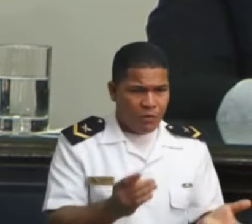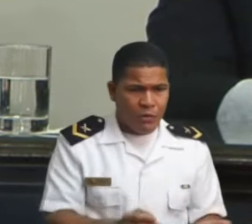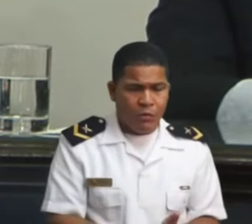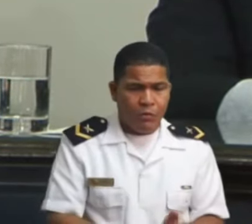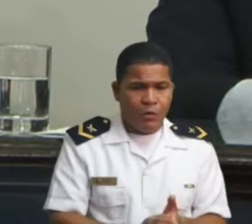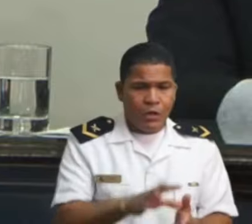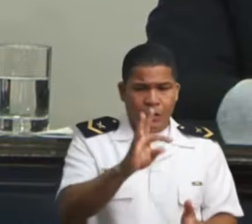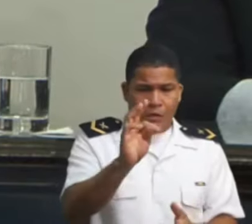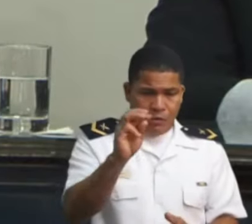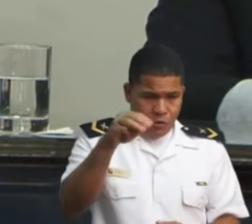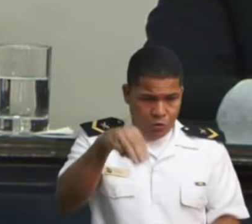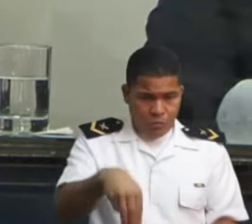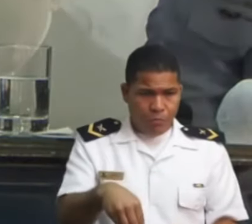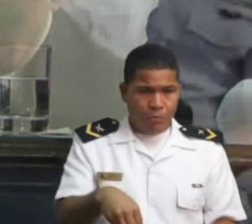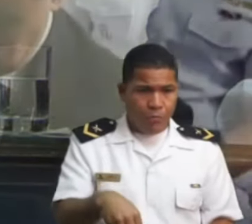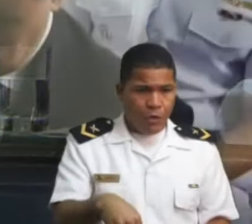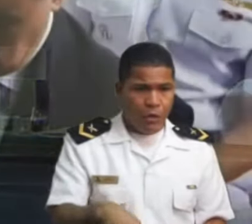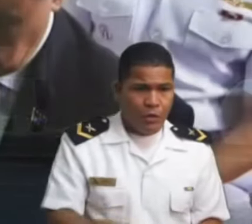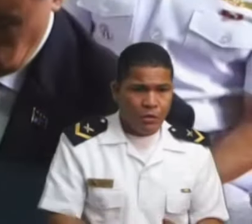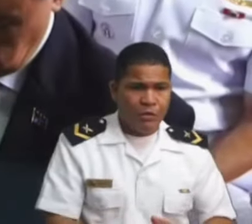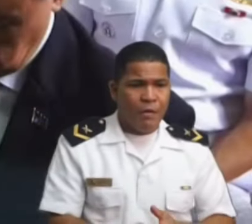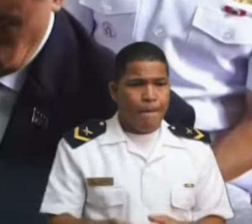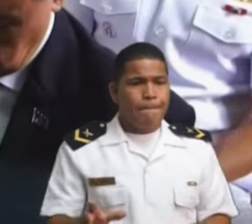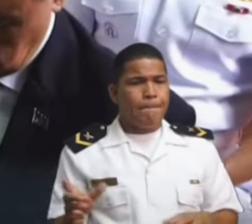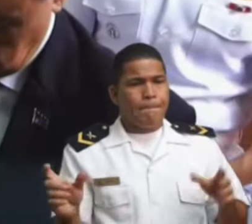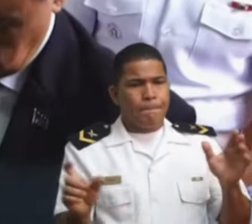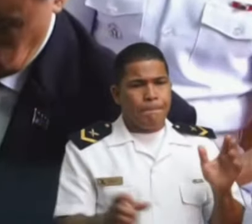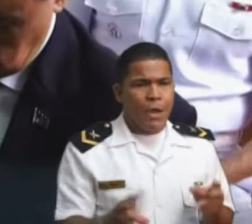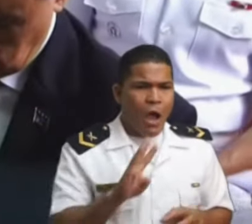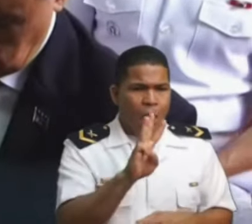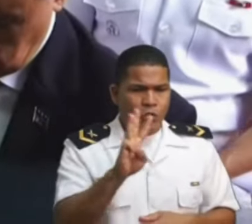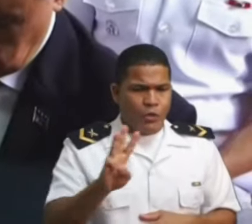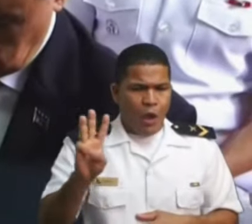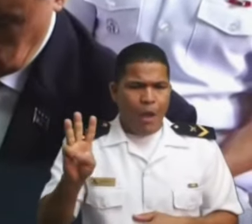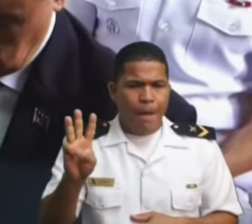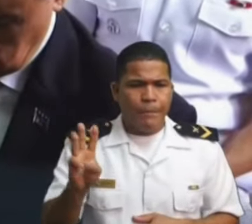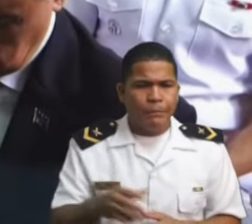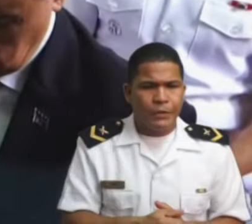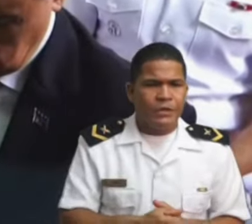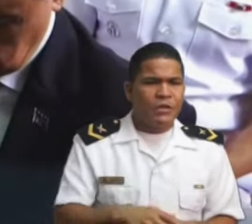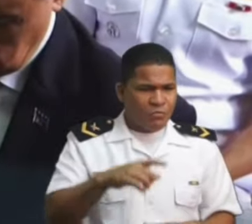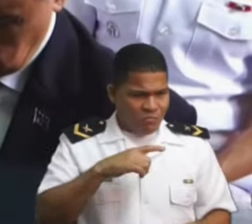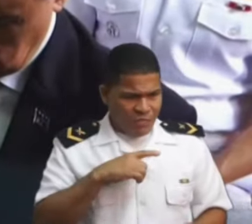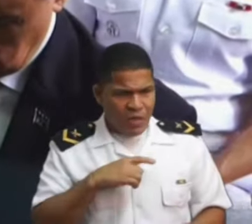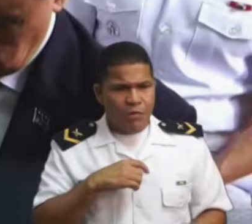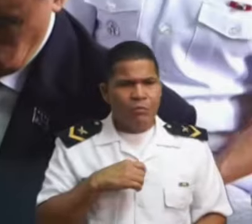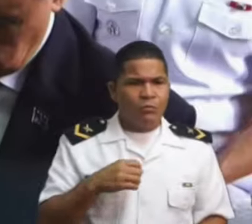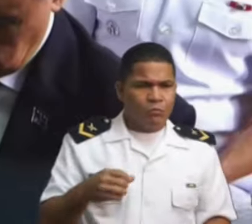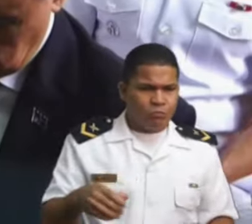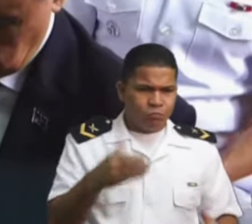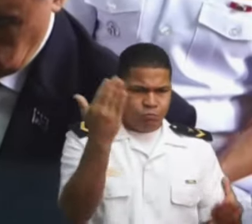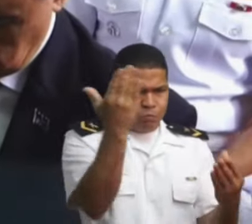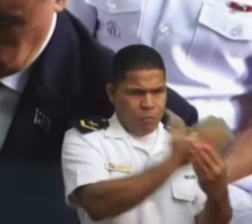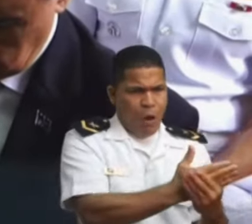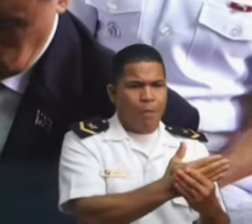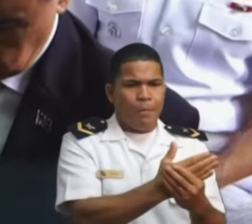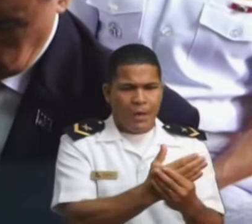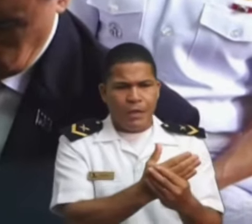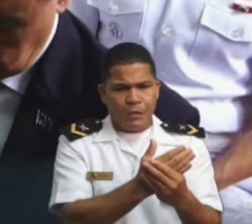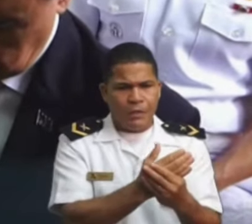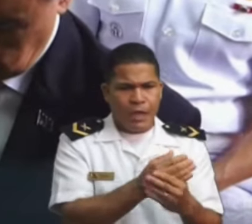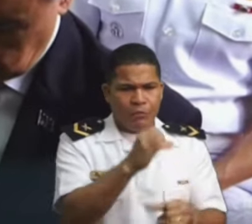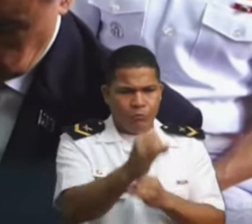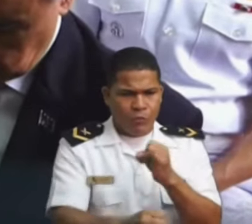Tribunal Marítimo na sua própria página. Nós temos processo absolutamente virtual do início até o